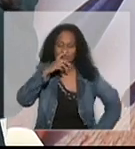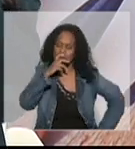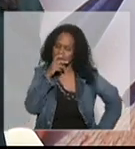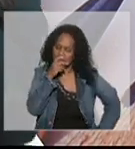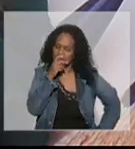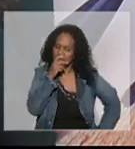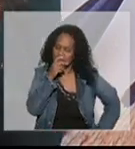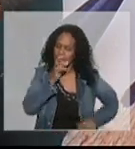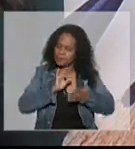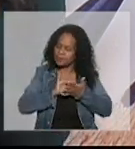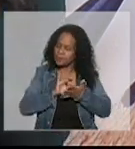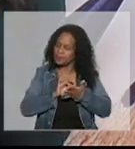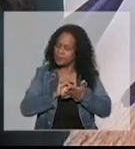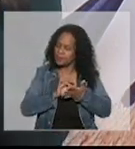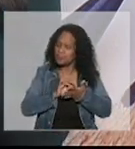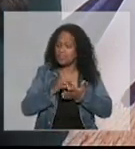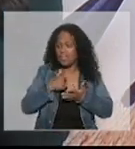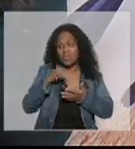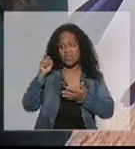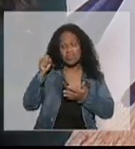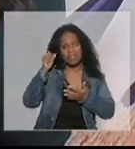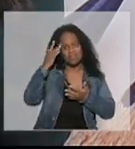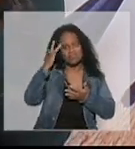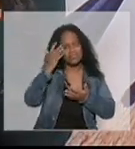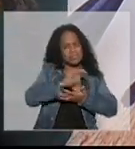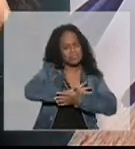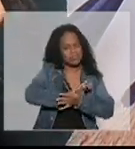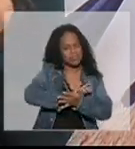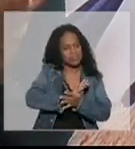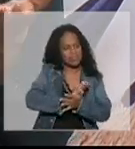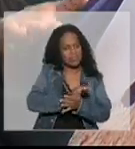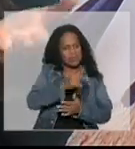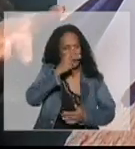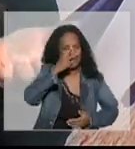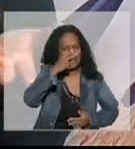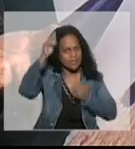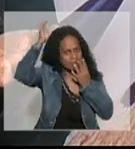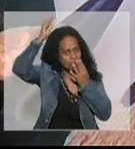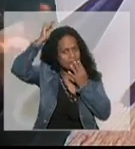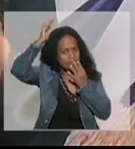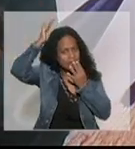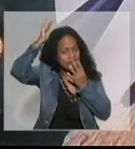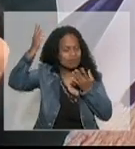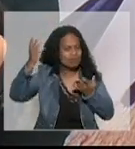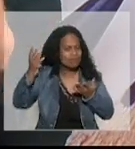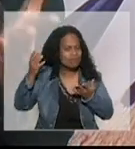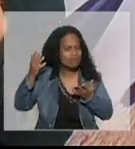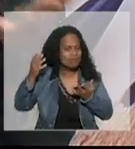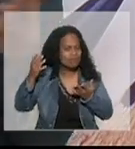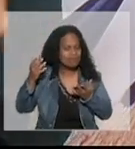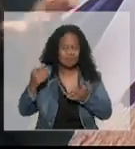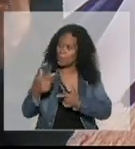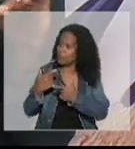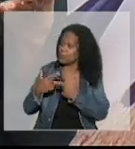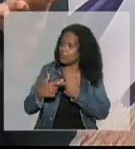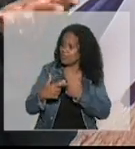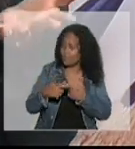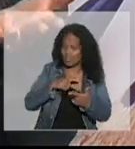caiu, sabe? Eu falei assim, cara, será que você... deve ser preconceito, porque eu não ficar chateada de parecer uma índia...